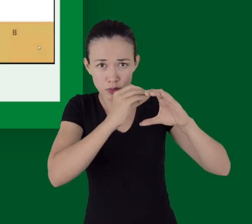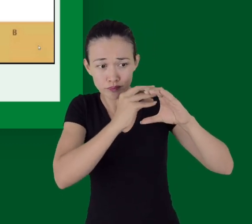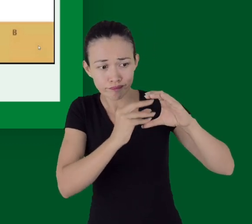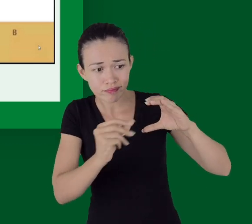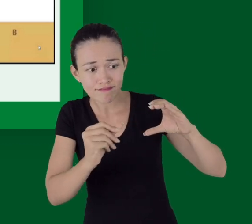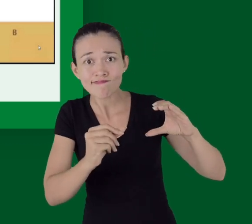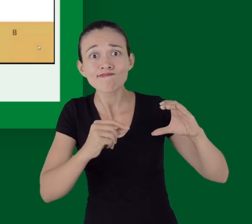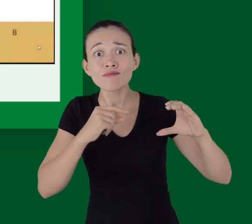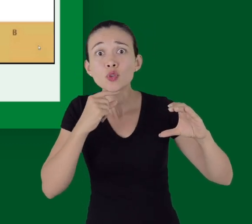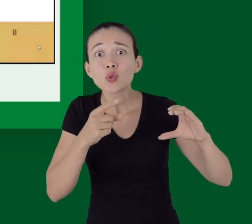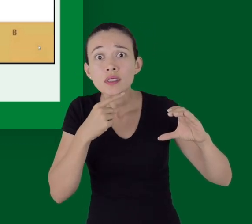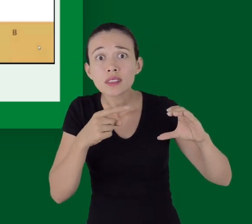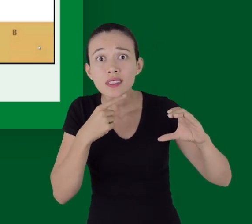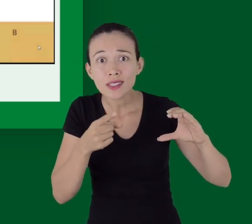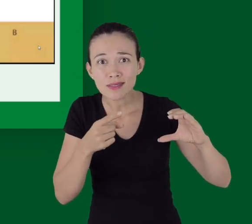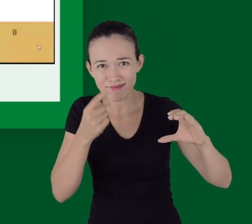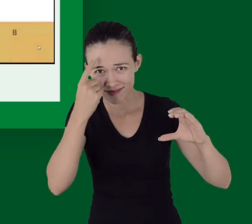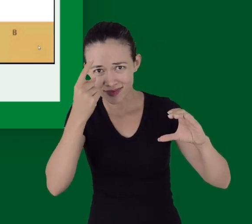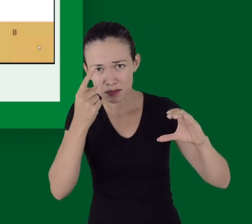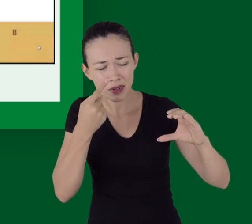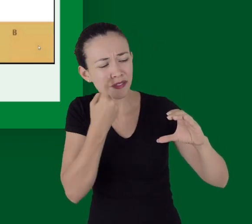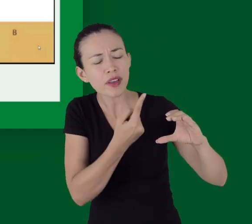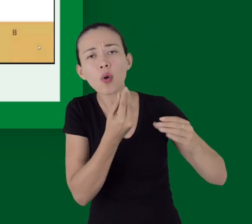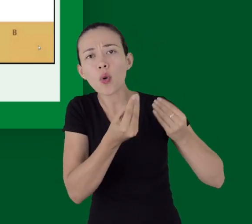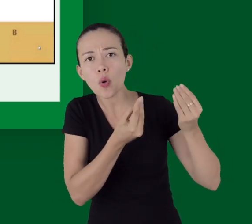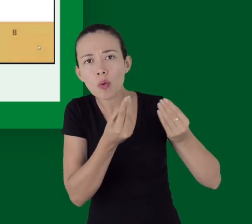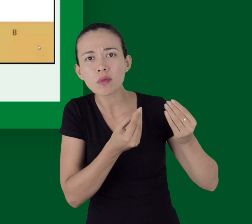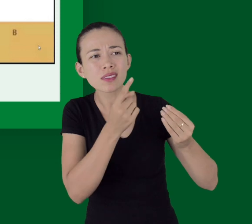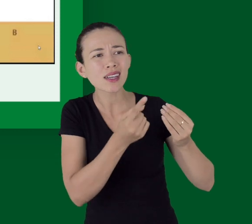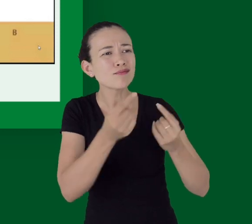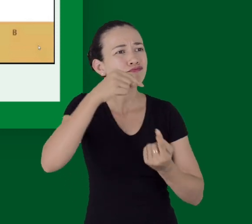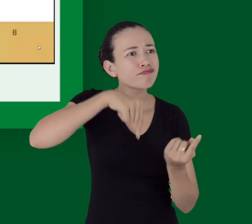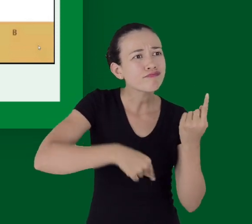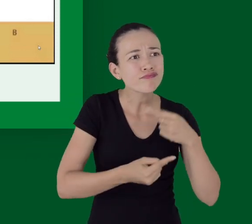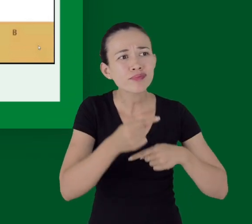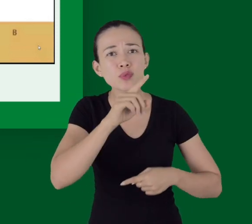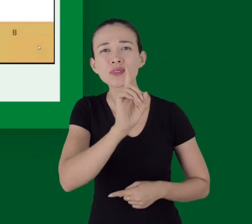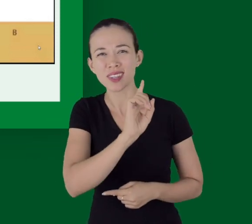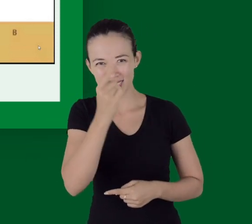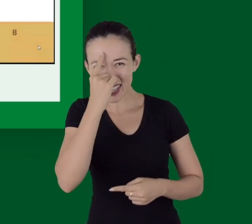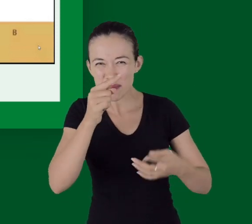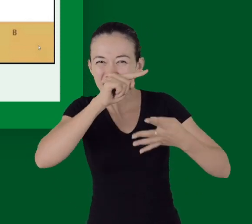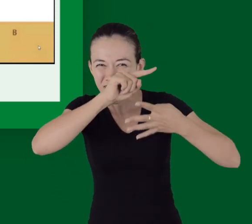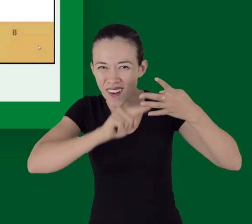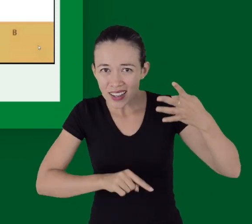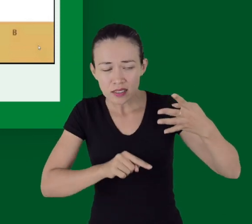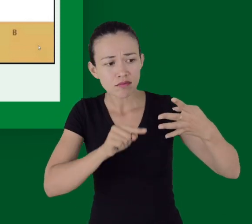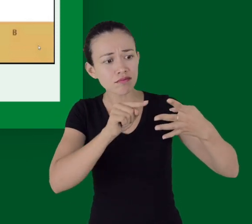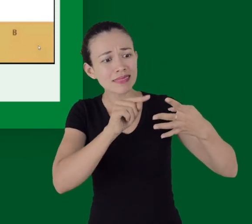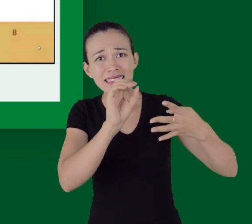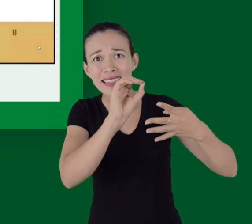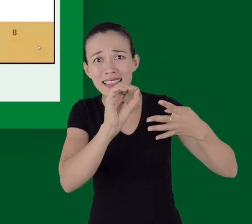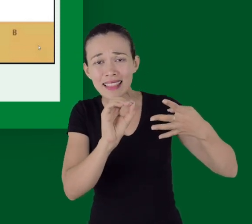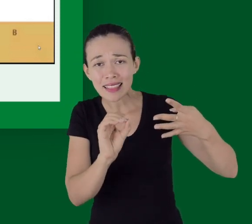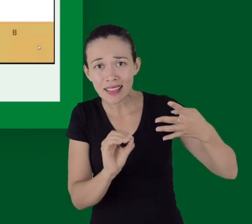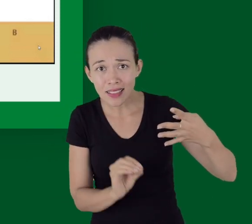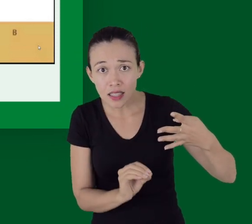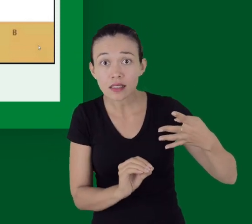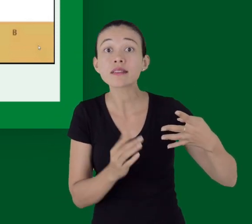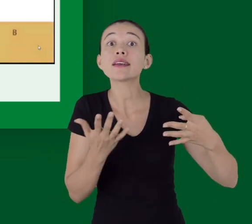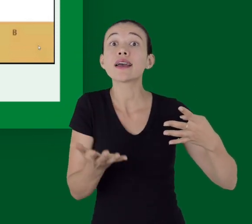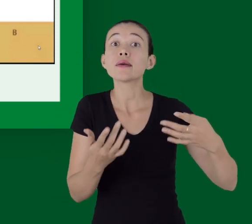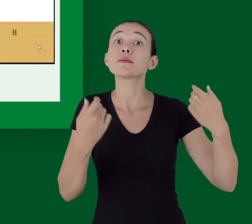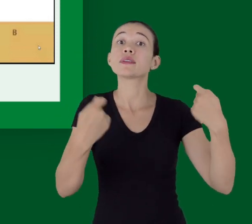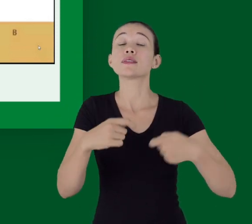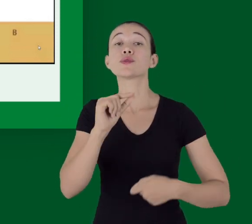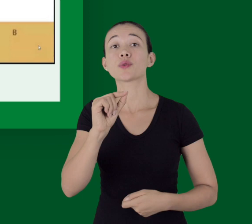certo a trombólise. Como é que você olha que uma trombólise não deu certo? É quando ela não teve critério de reperfusão. Quer ver aqueles critérios, nenhum critério